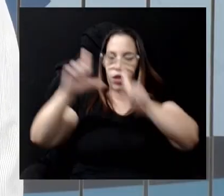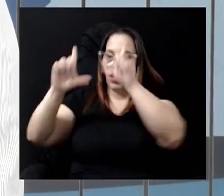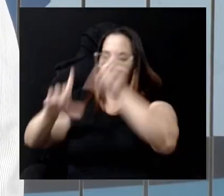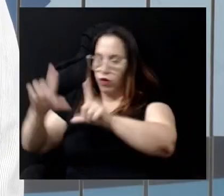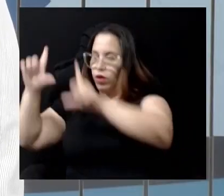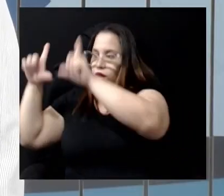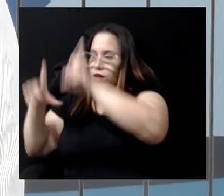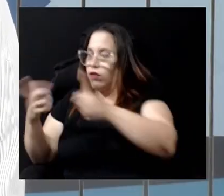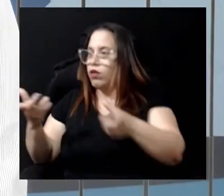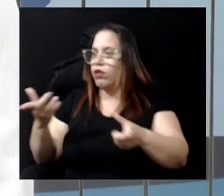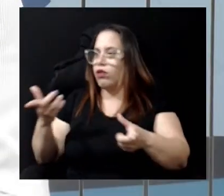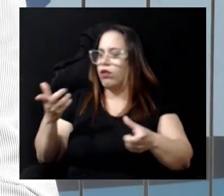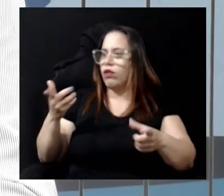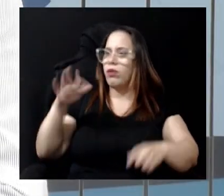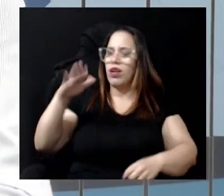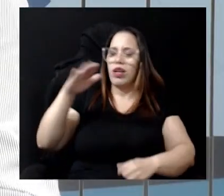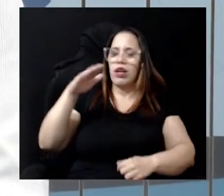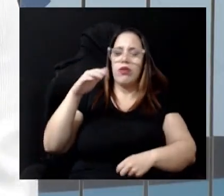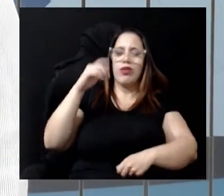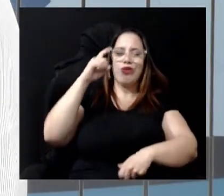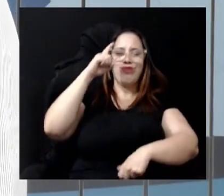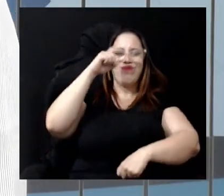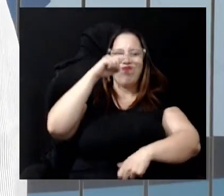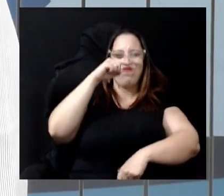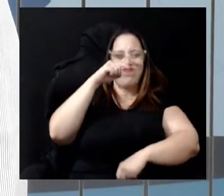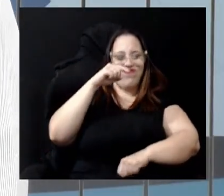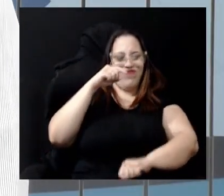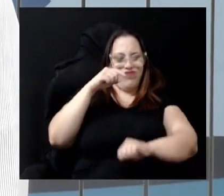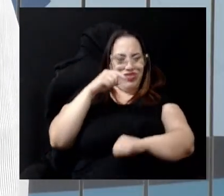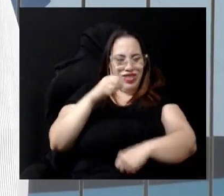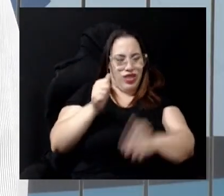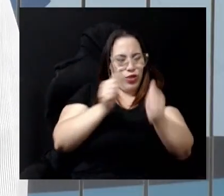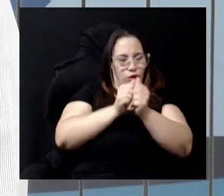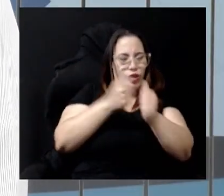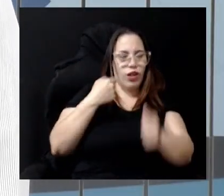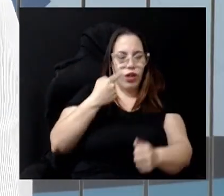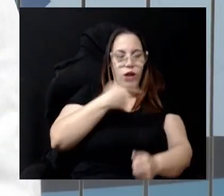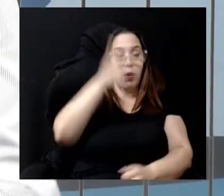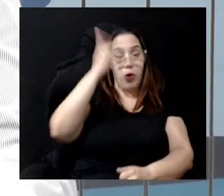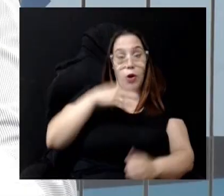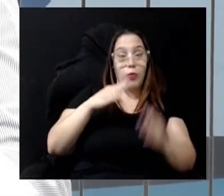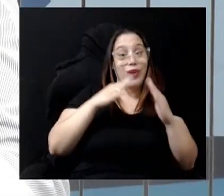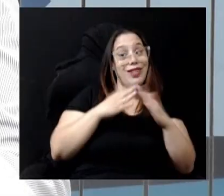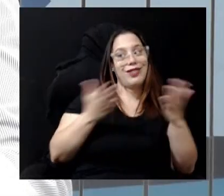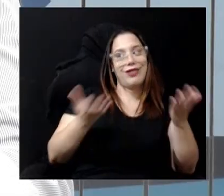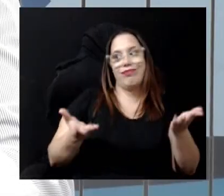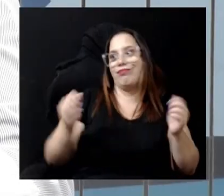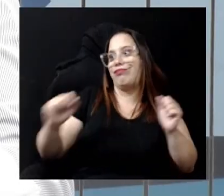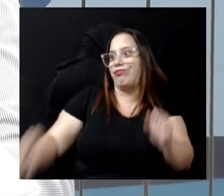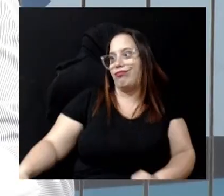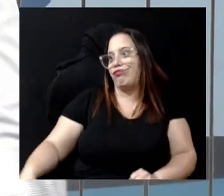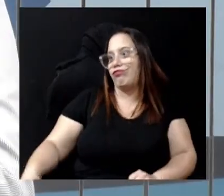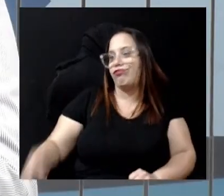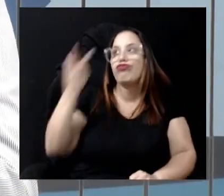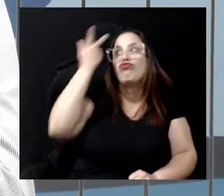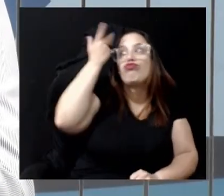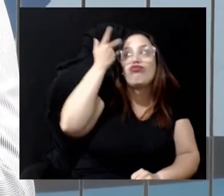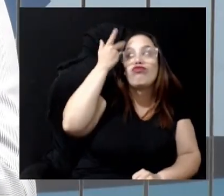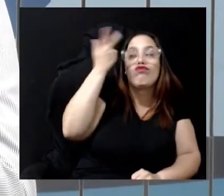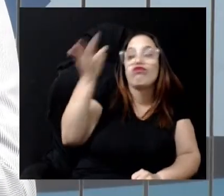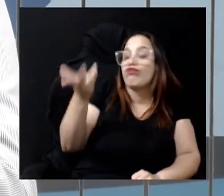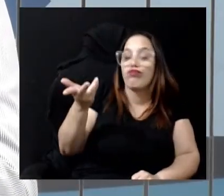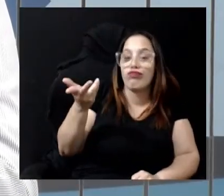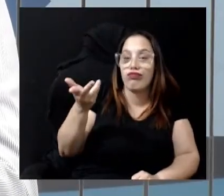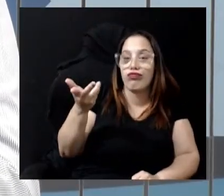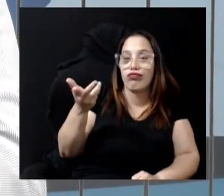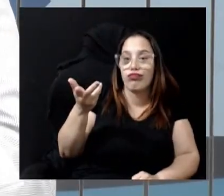cada vez mais tem dificuldade de estar junto dentro da nossa própria casa. Sim. E normalmente quando a gente consegue